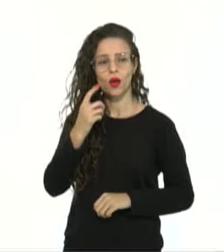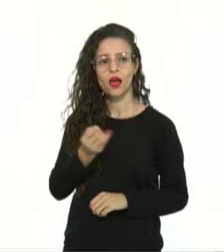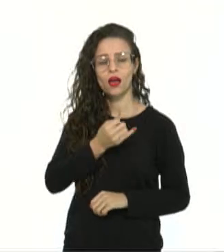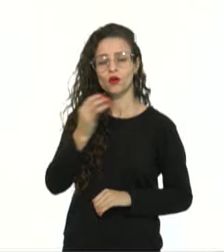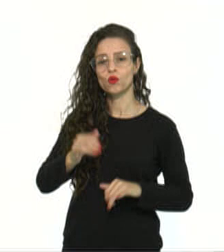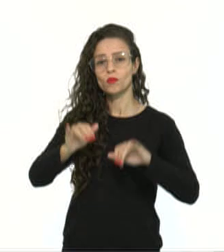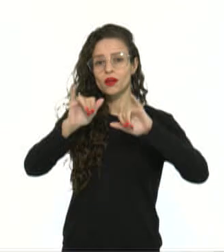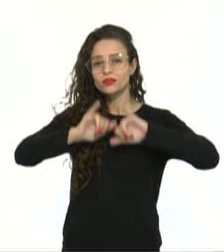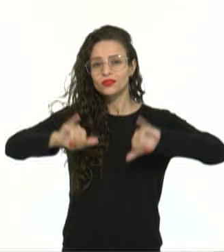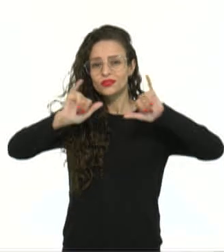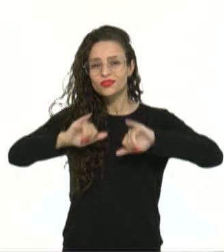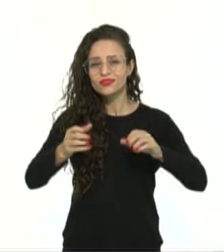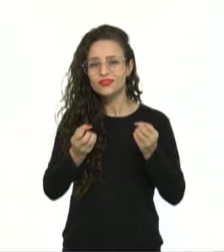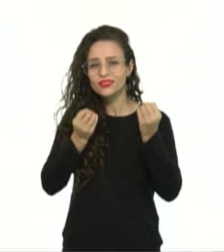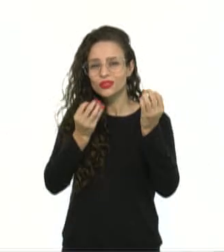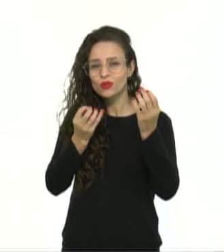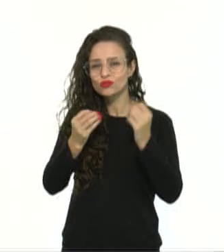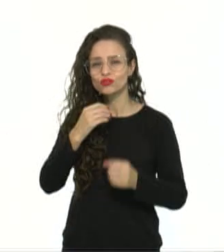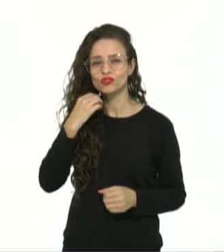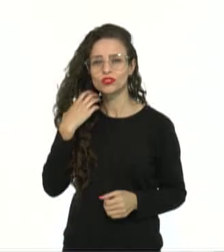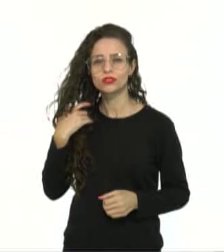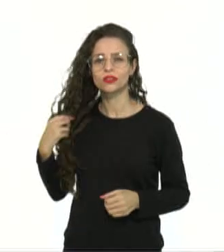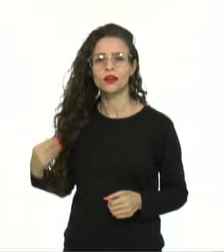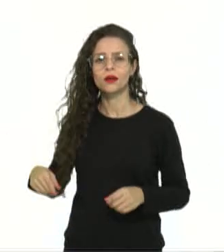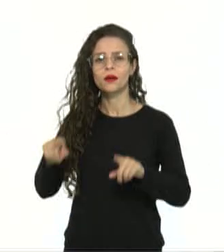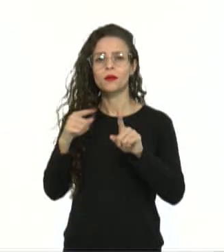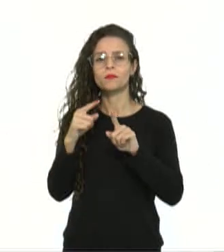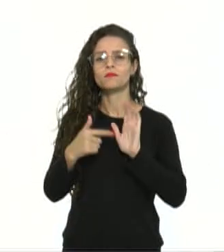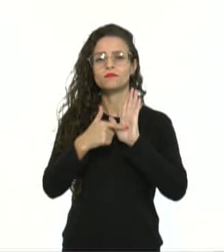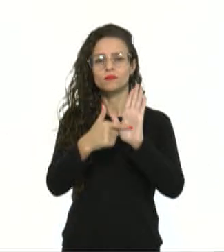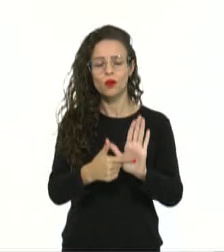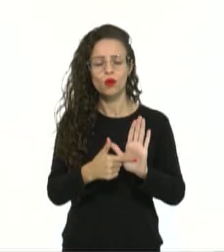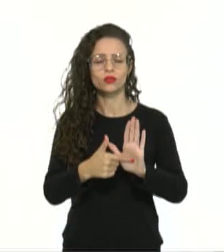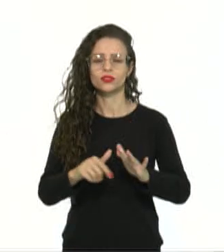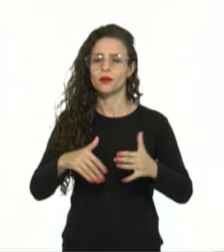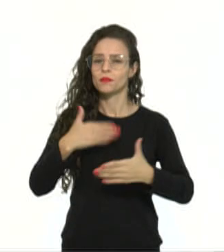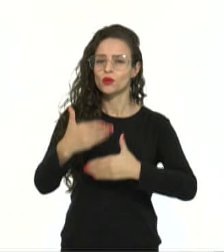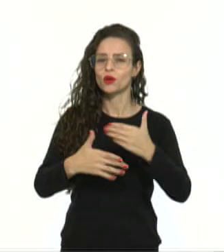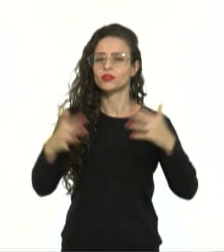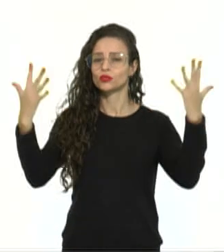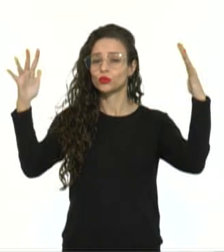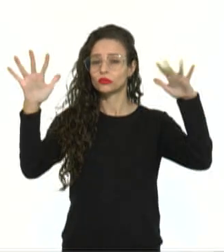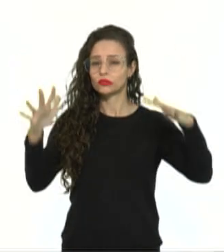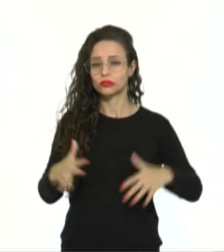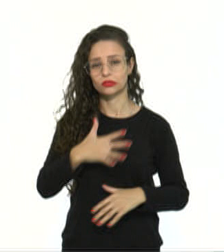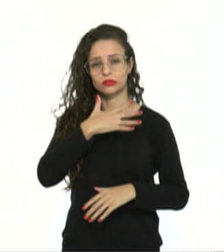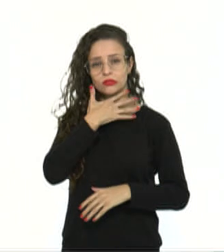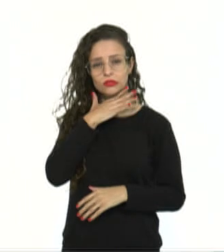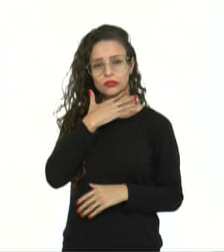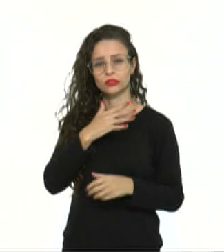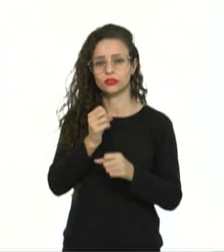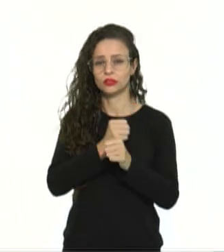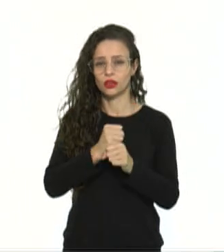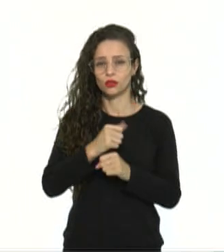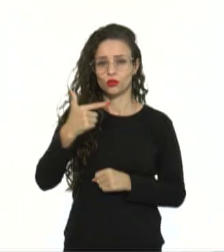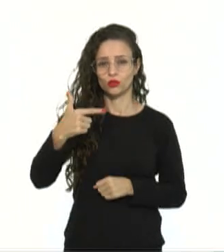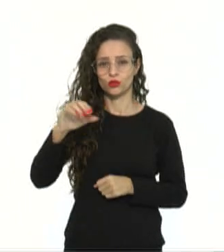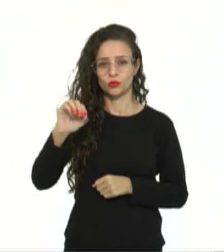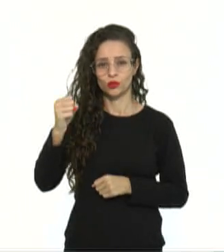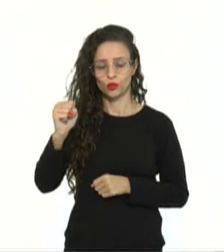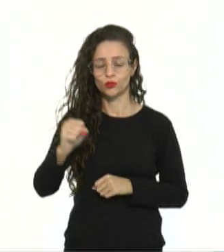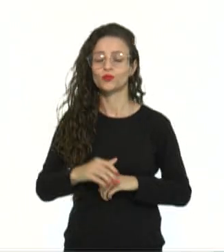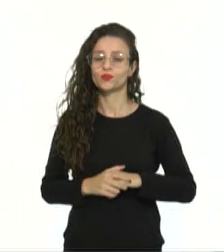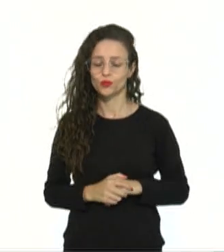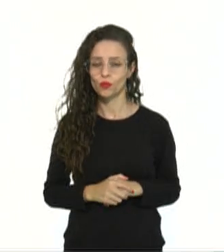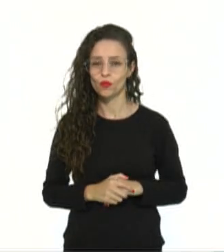notícias e algumas imagens que vão falar do processo dessa crise de 2008. Então, ainda que os